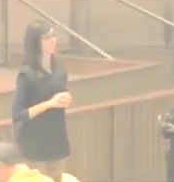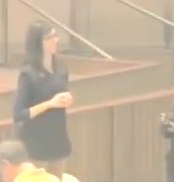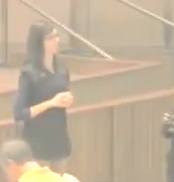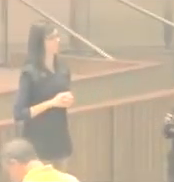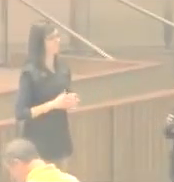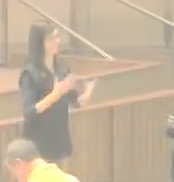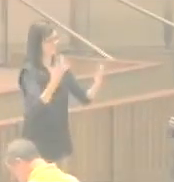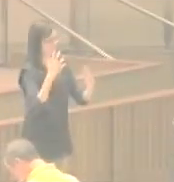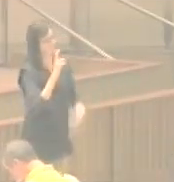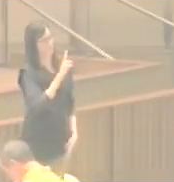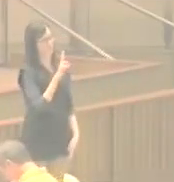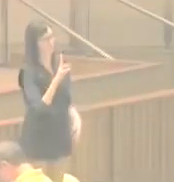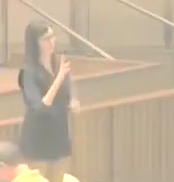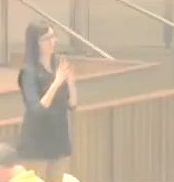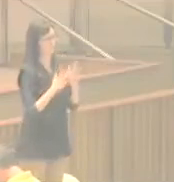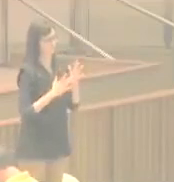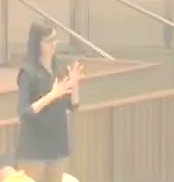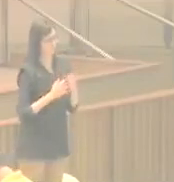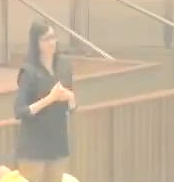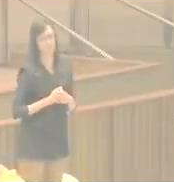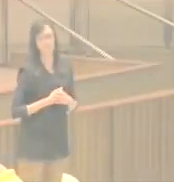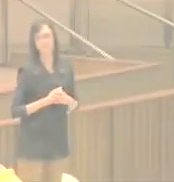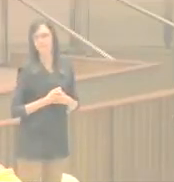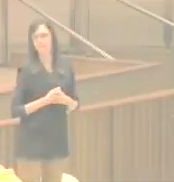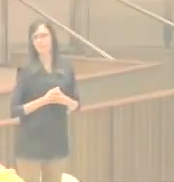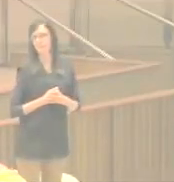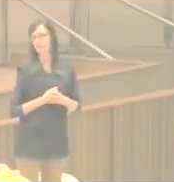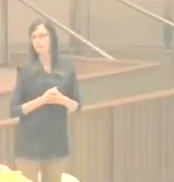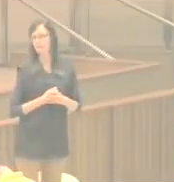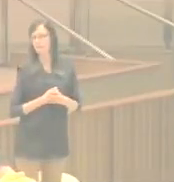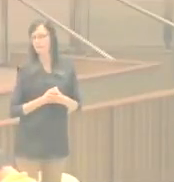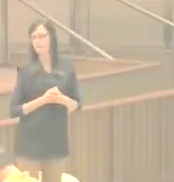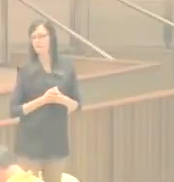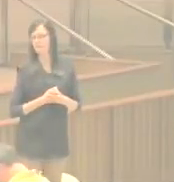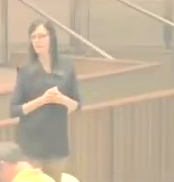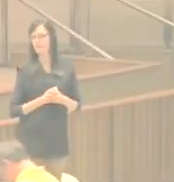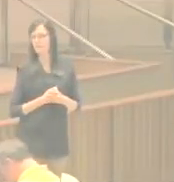Pode vir, em nome de Jesus, pode vir.